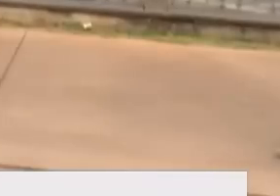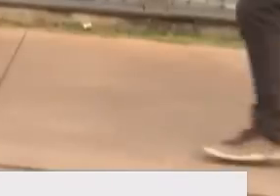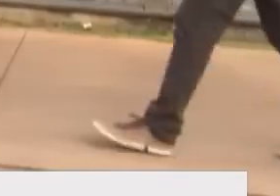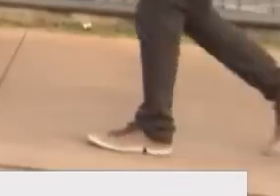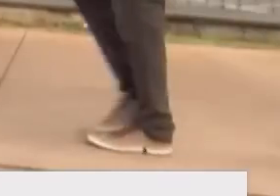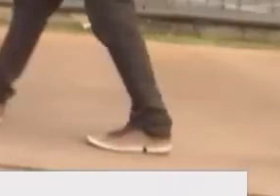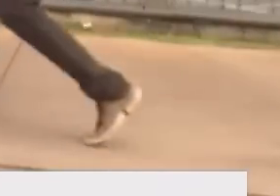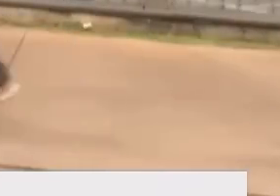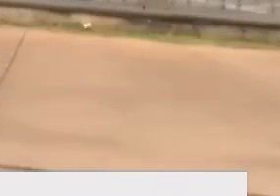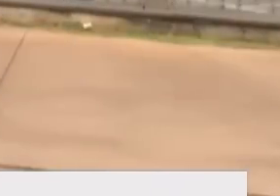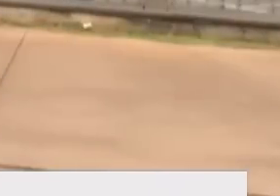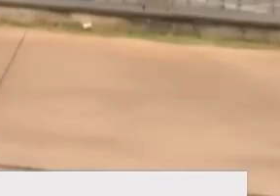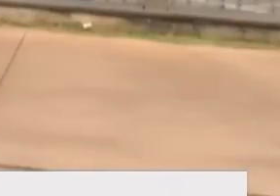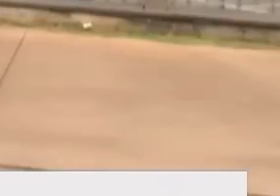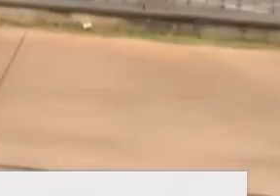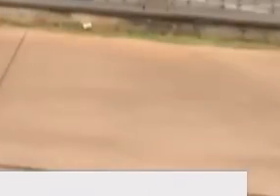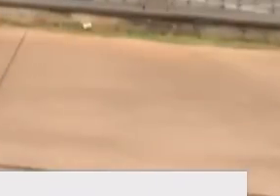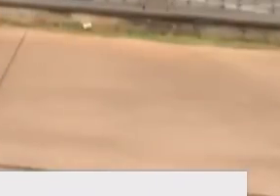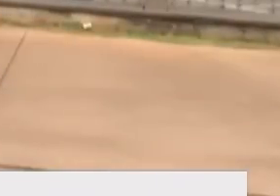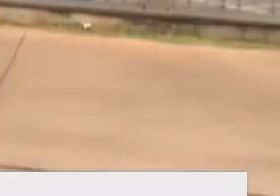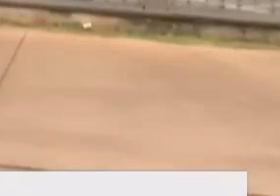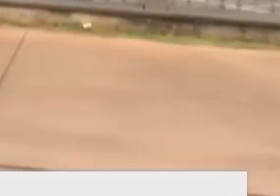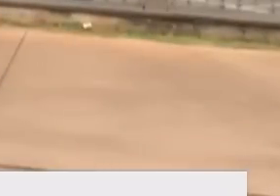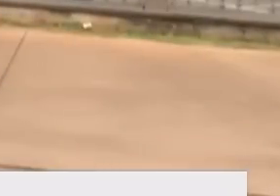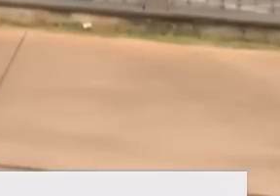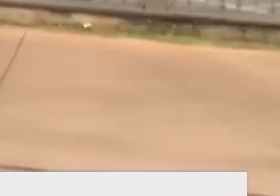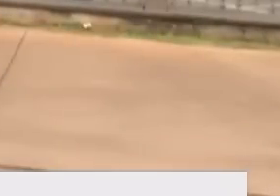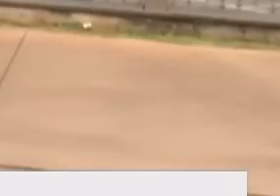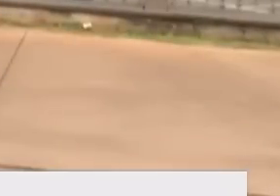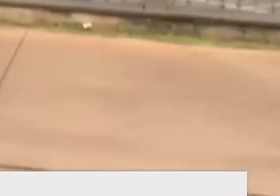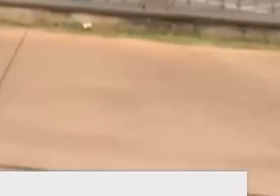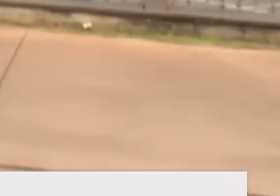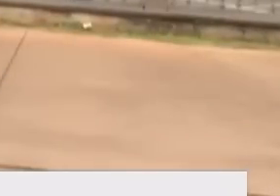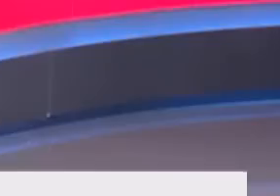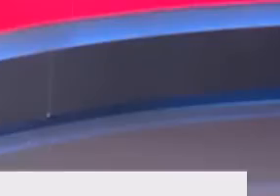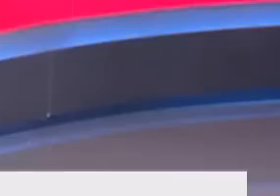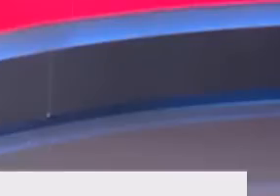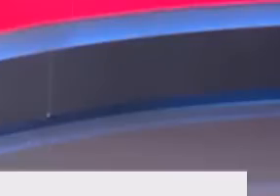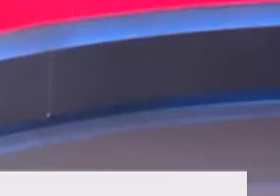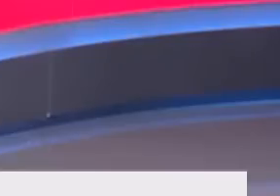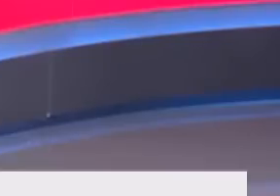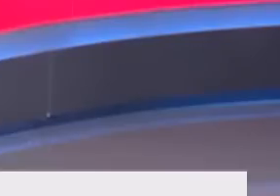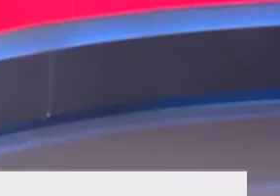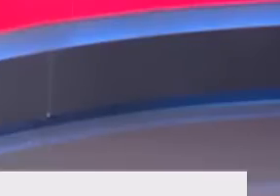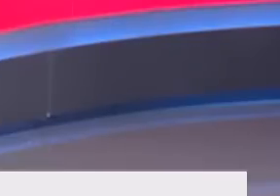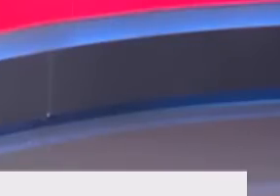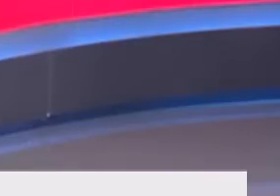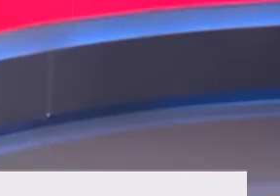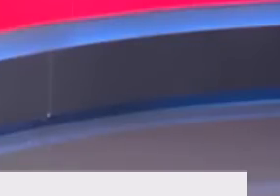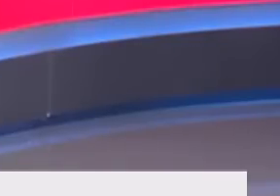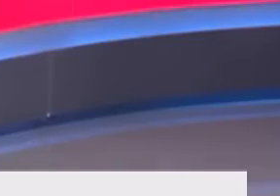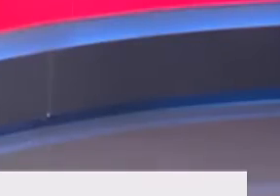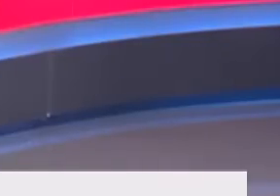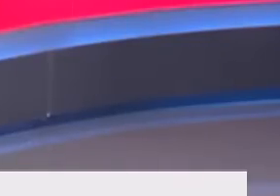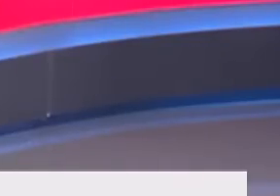uma entrevista coletiva. São imagens recuperadas aqui na Jovem Pan. A gente vê então... Rapidamente, que a gente vai ouvir o Dr. Calil